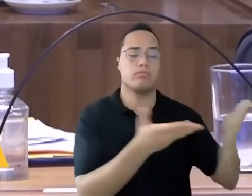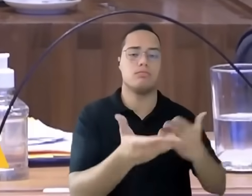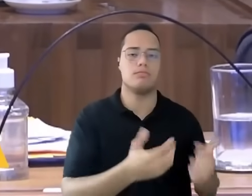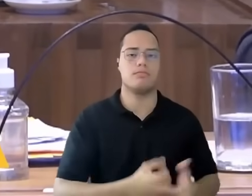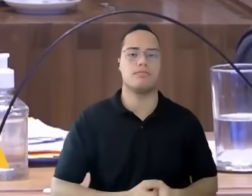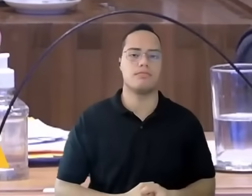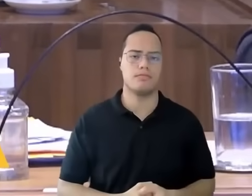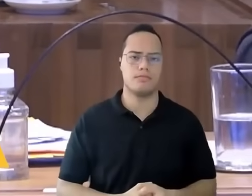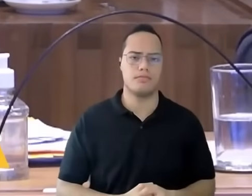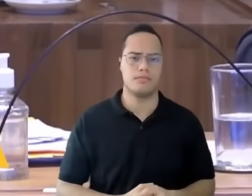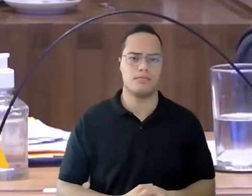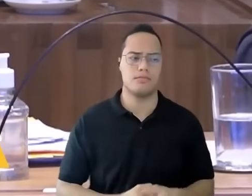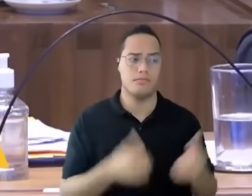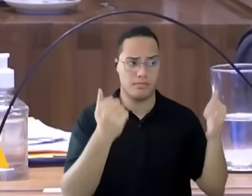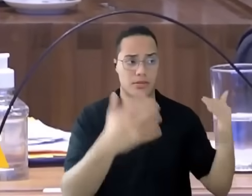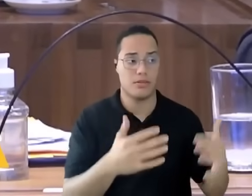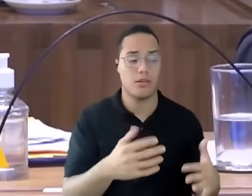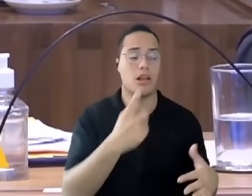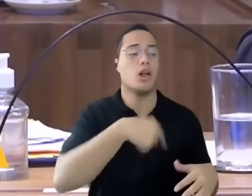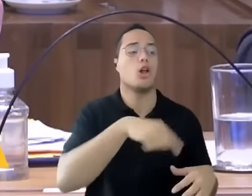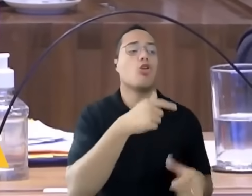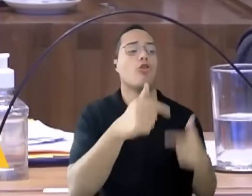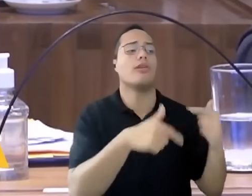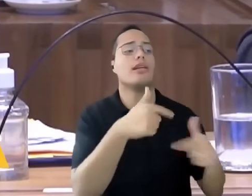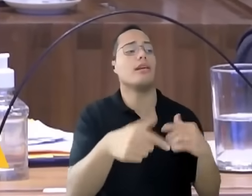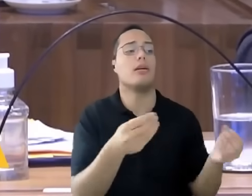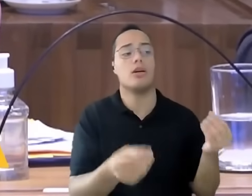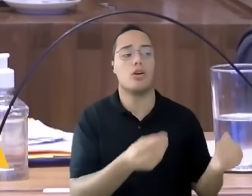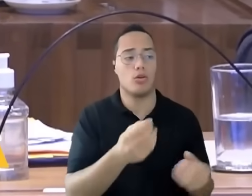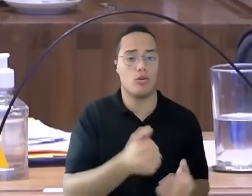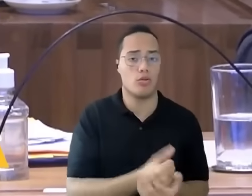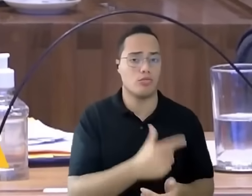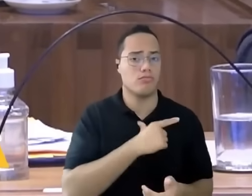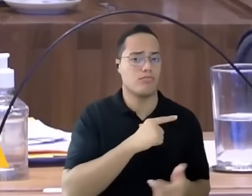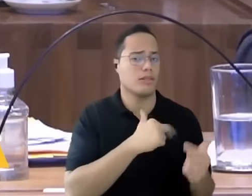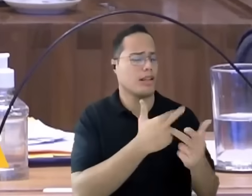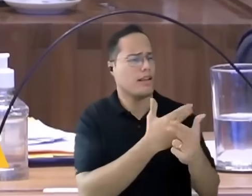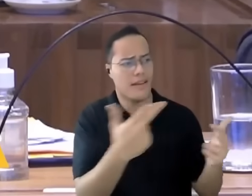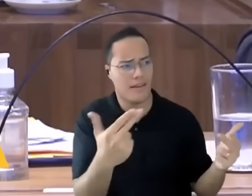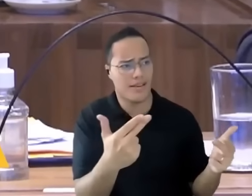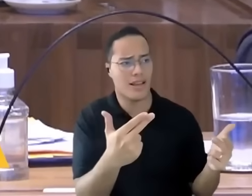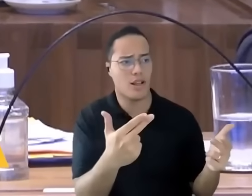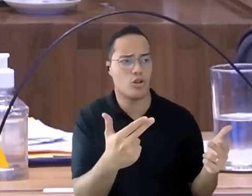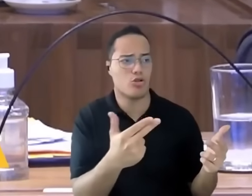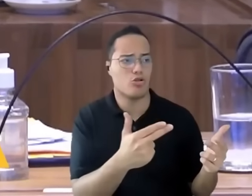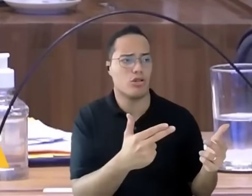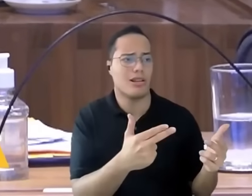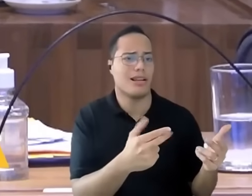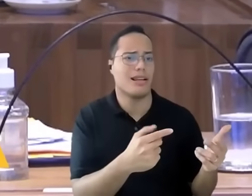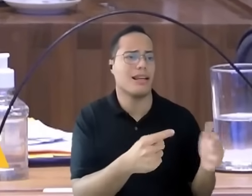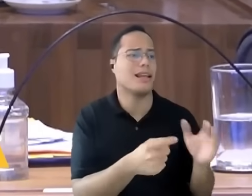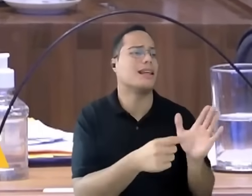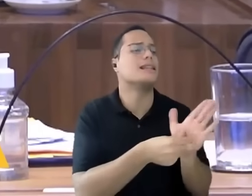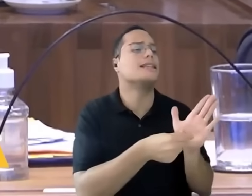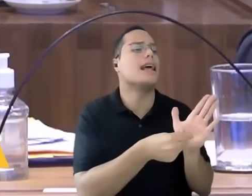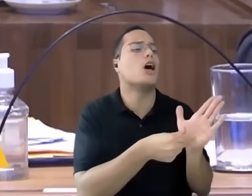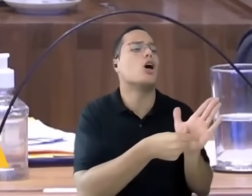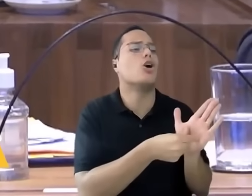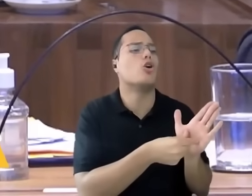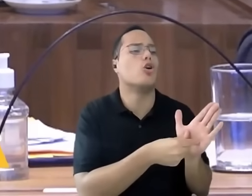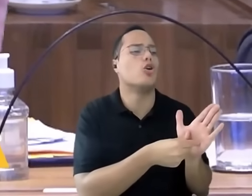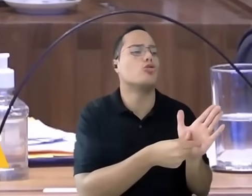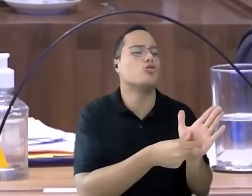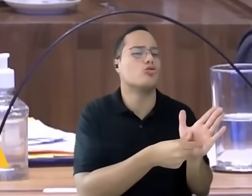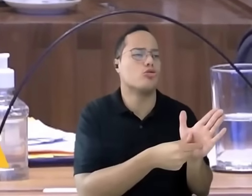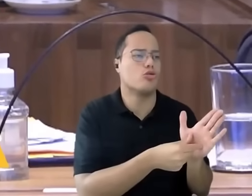nós trabalhamos nós trabalhamos com sensores que são aqueles que vão adquirir a informação e